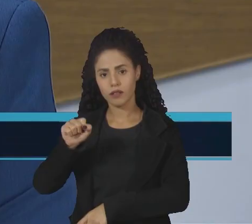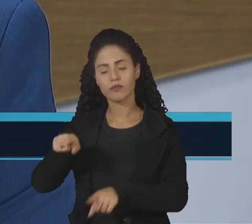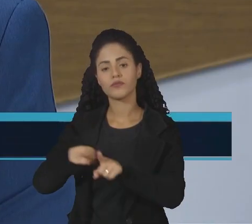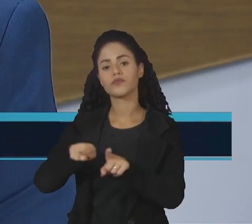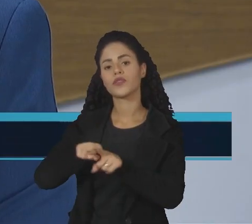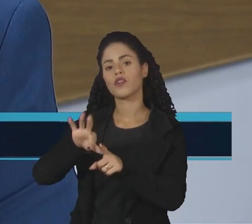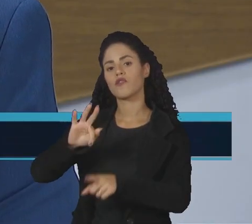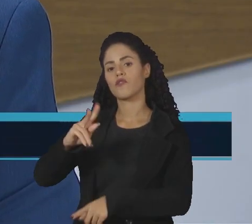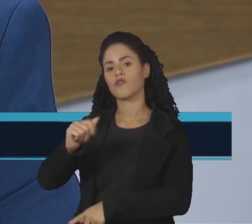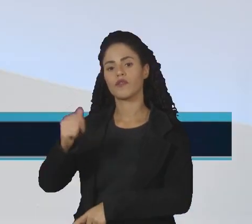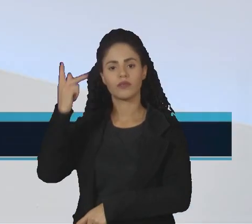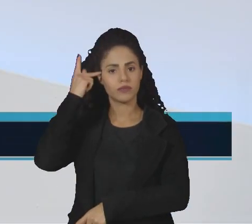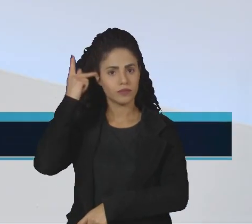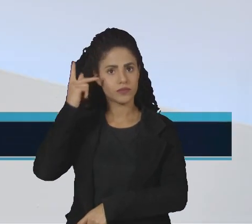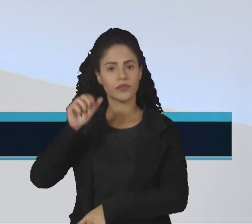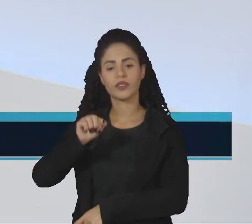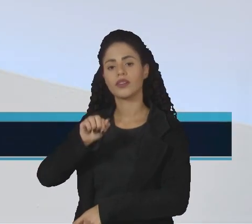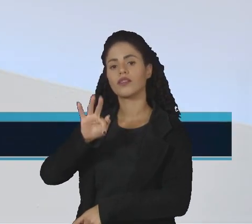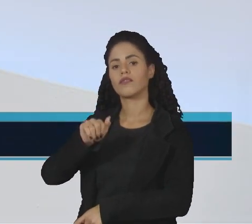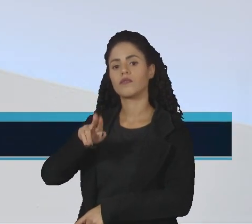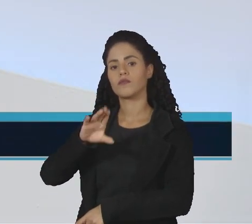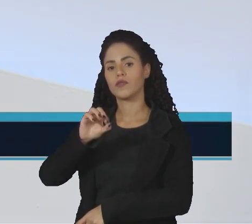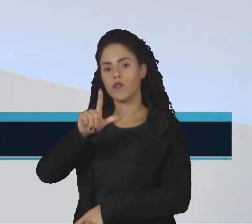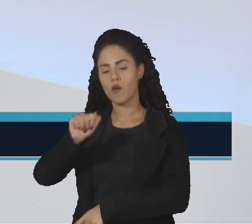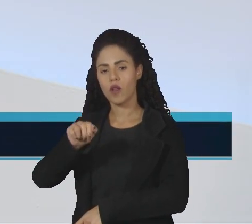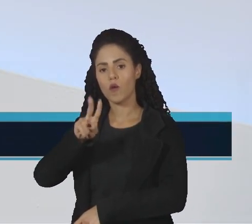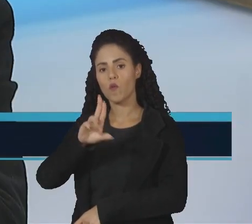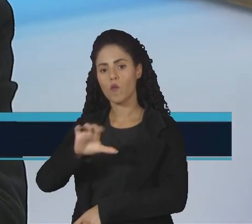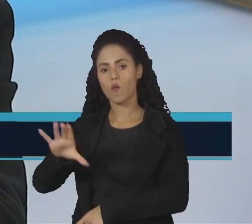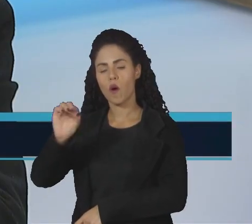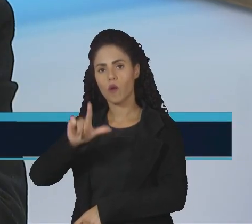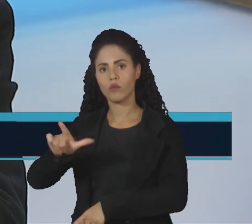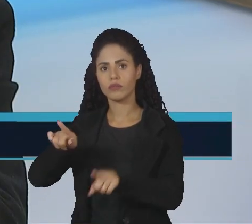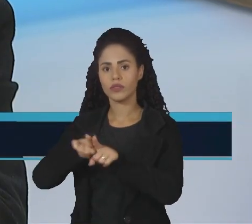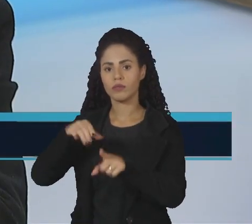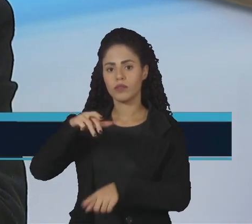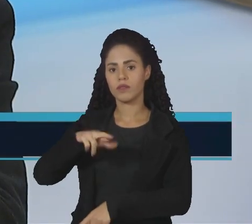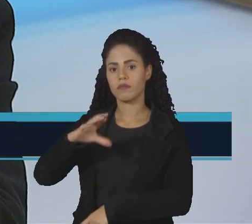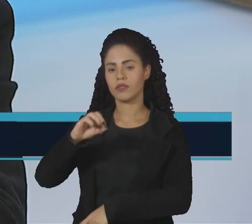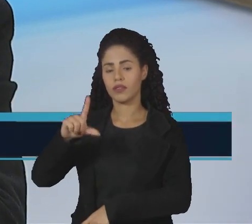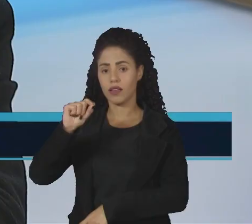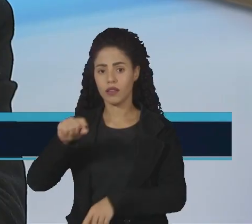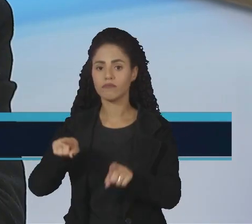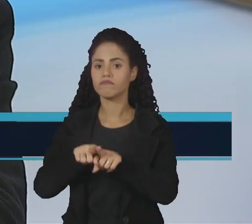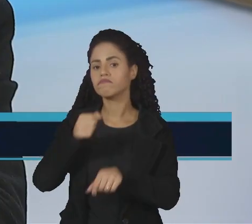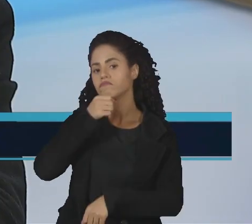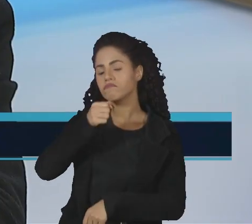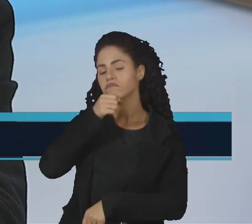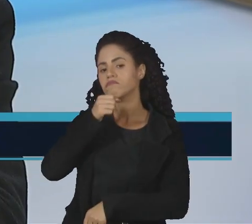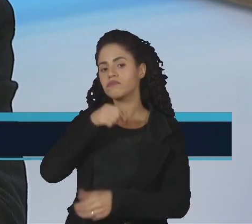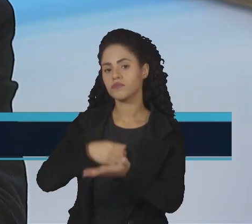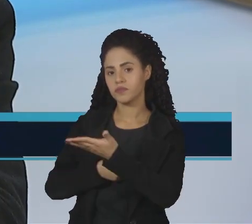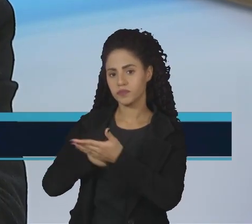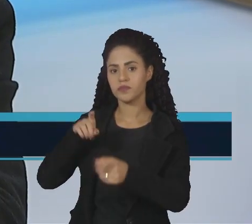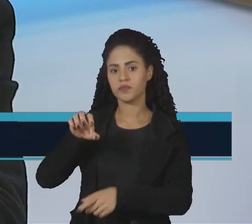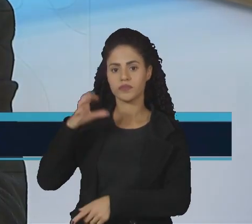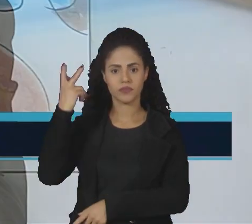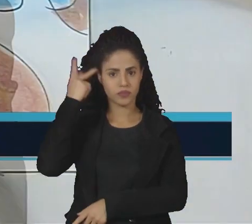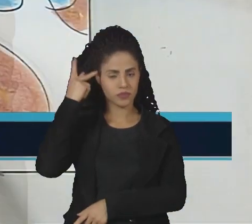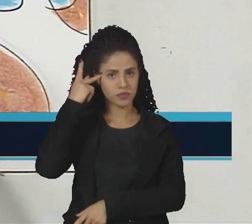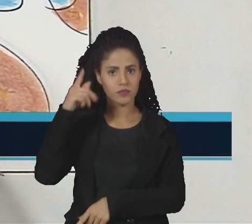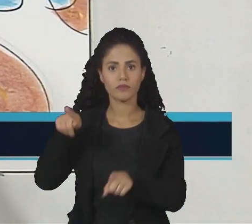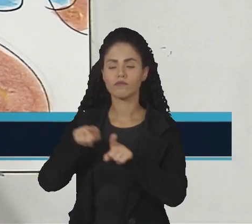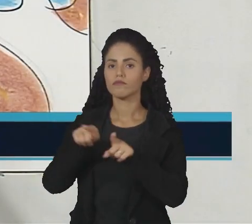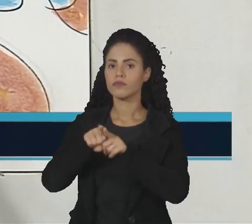São Paulo, Fabiola Cidral, apresentadora do UOL, e Marcelo Godoy, repórter especial e colunista do jornal O Estado de São Paulo.